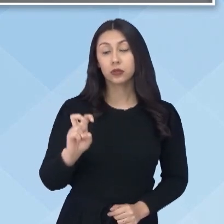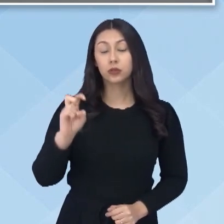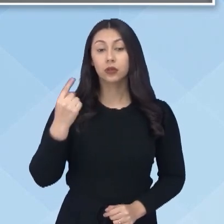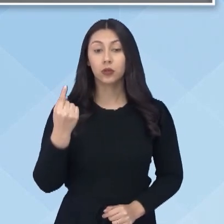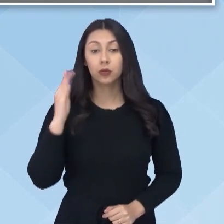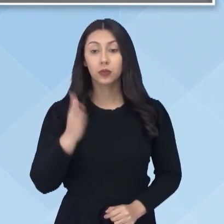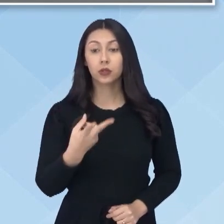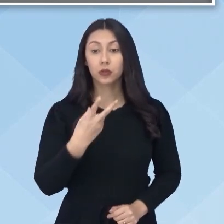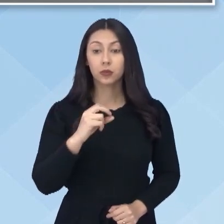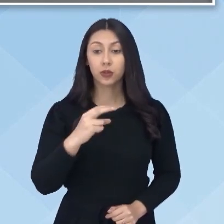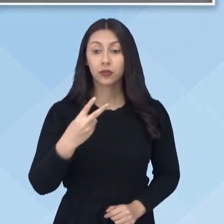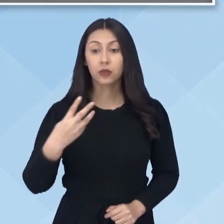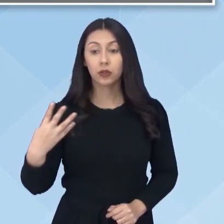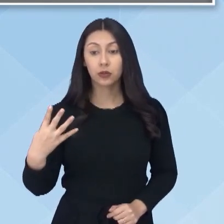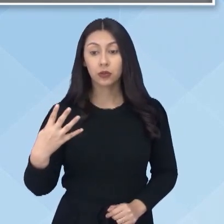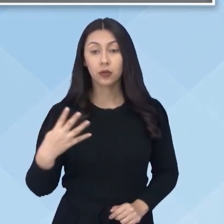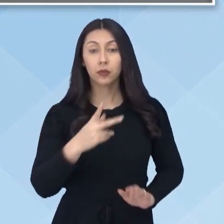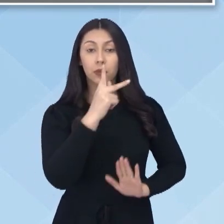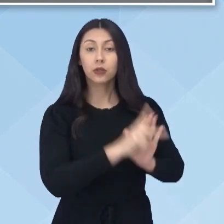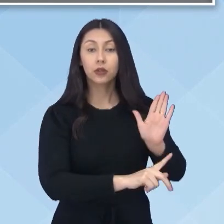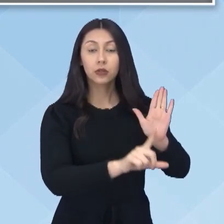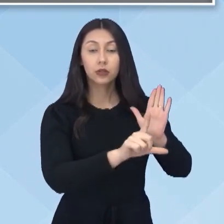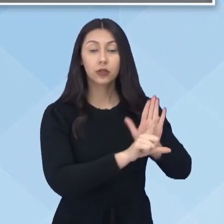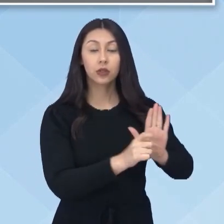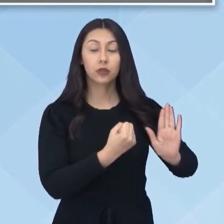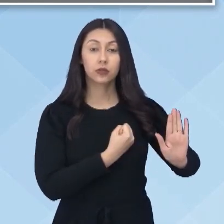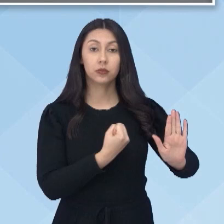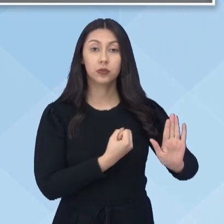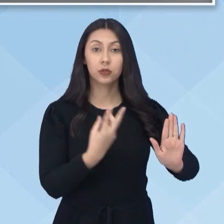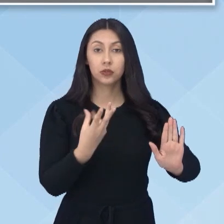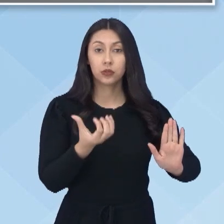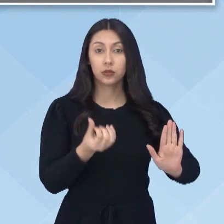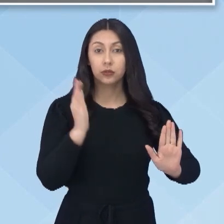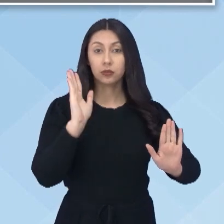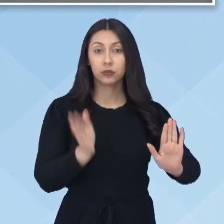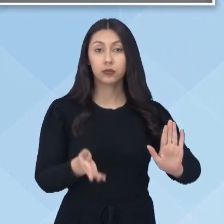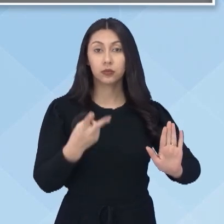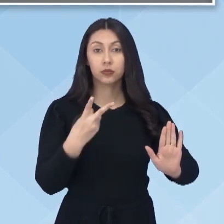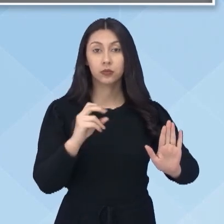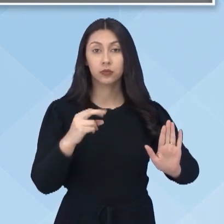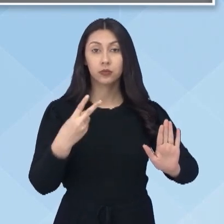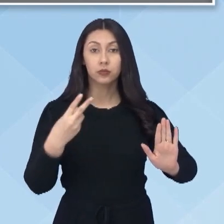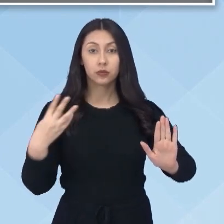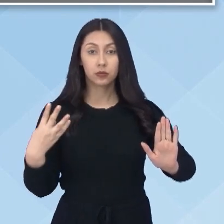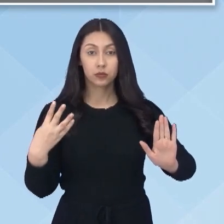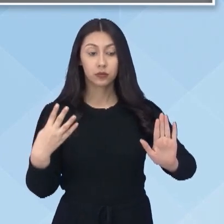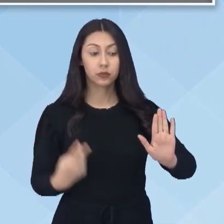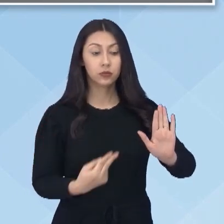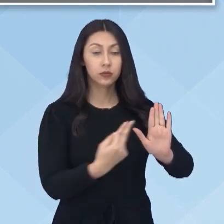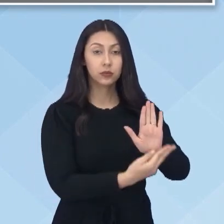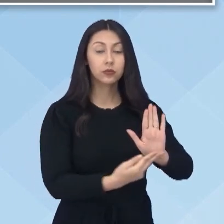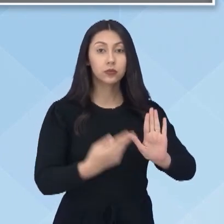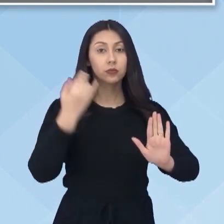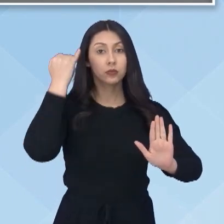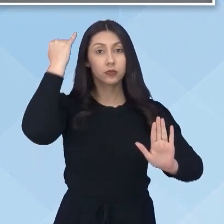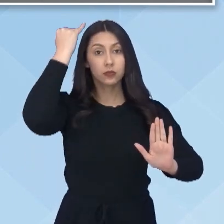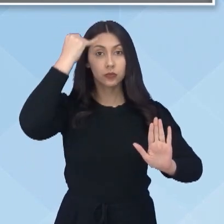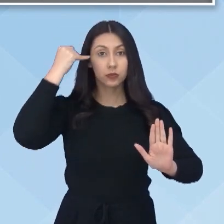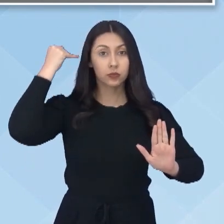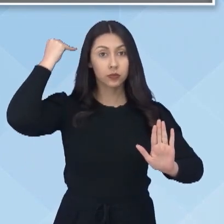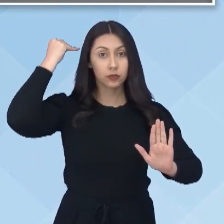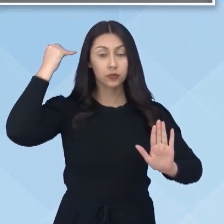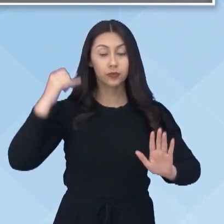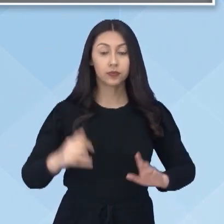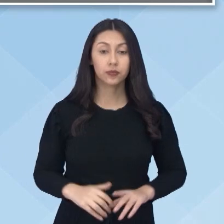1551/2024, projeto de lei número 36/2024, autoria do vereador Dr. José Cláudio.